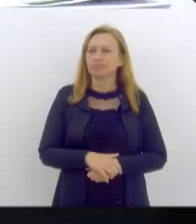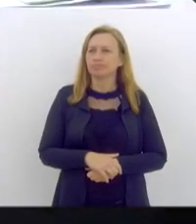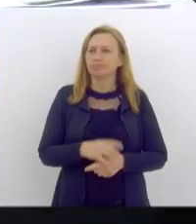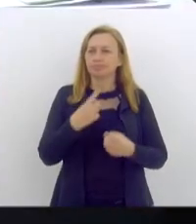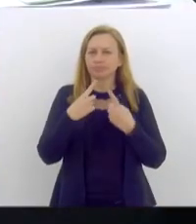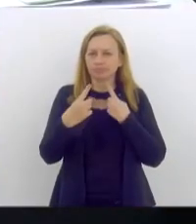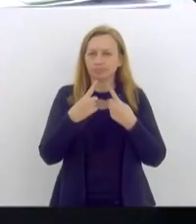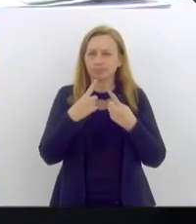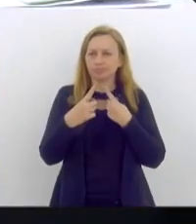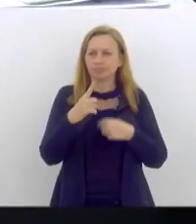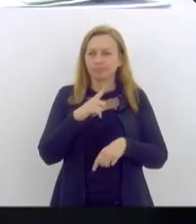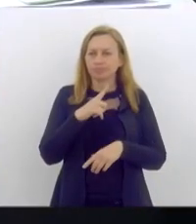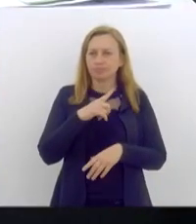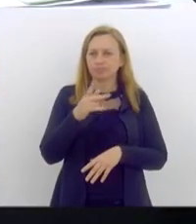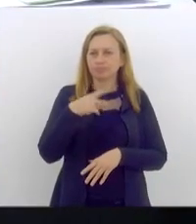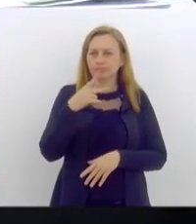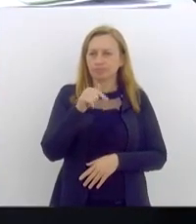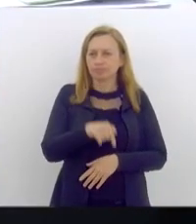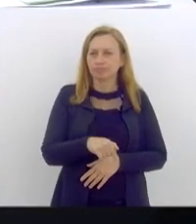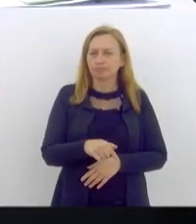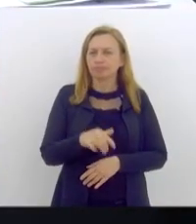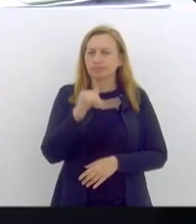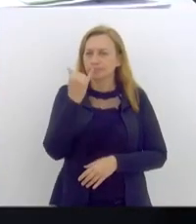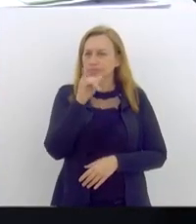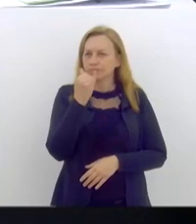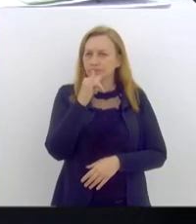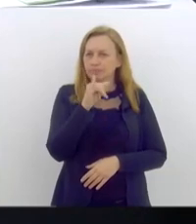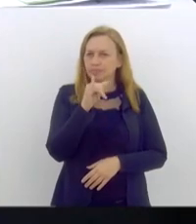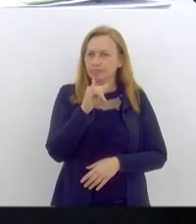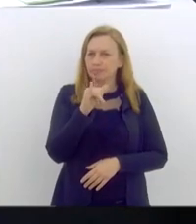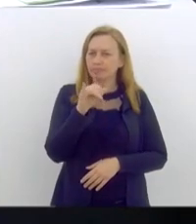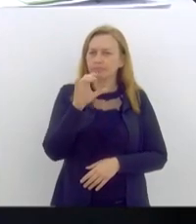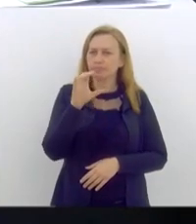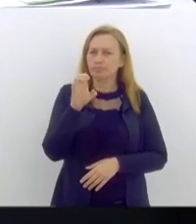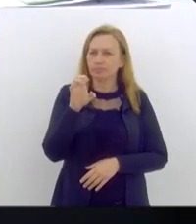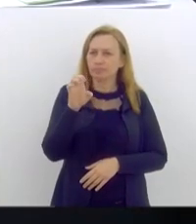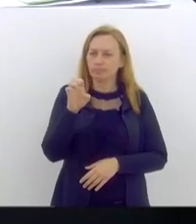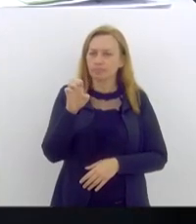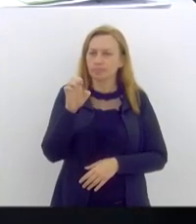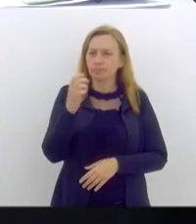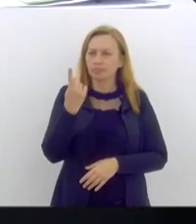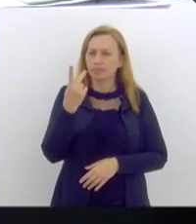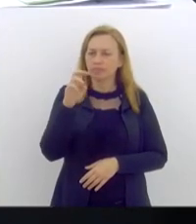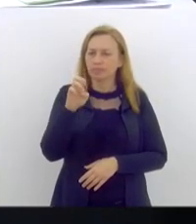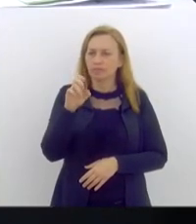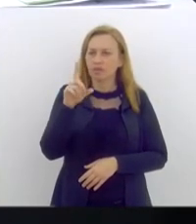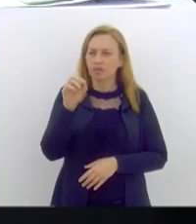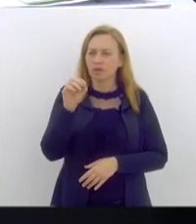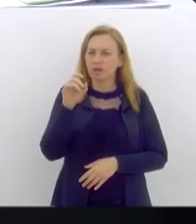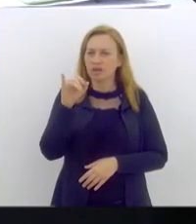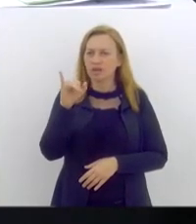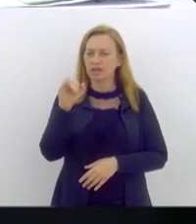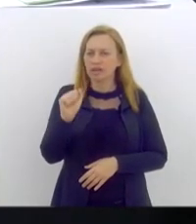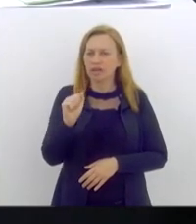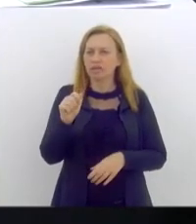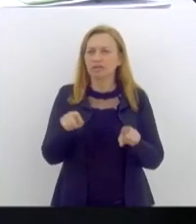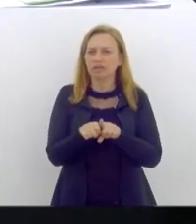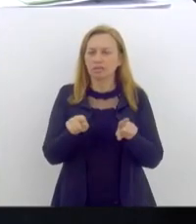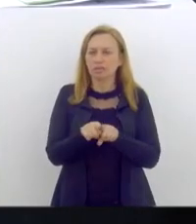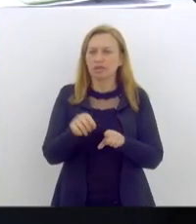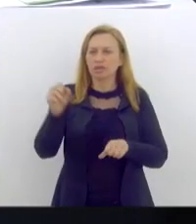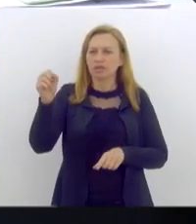debate que a gente tem colocado aqui da energia eólica e da energia solar principalmente